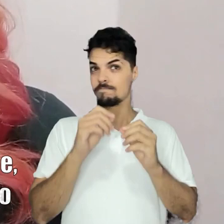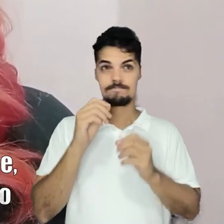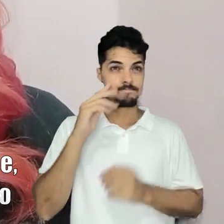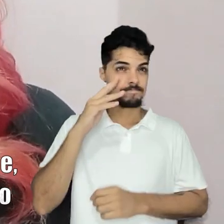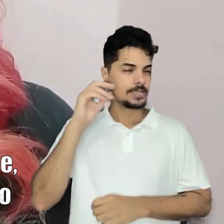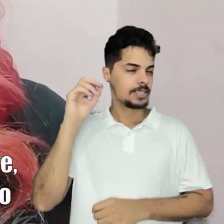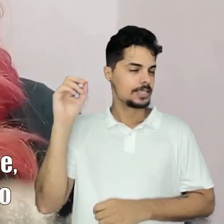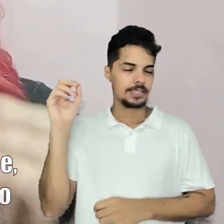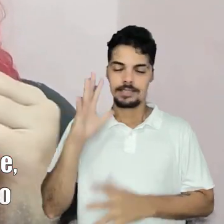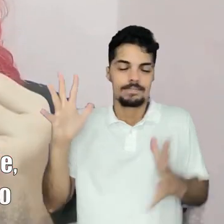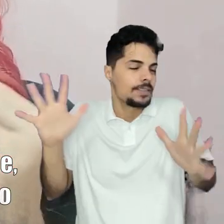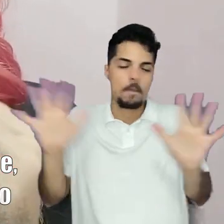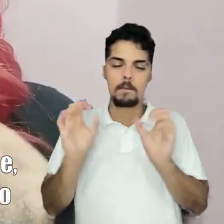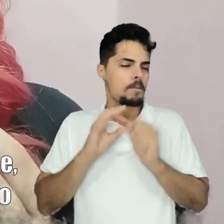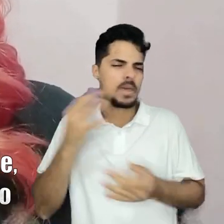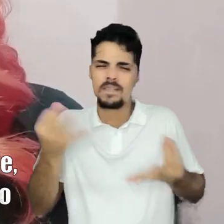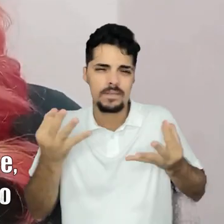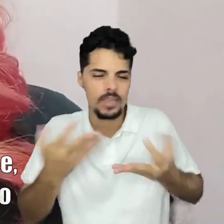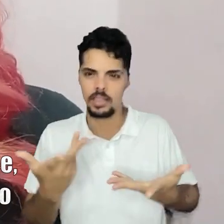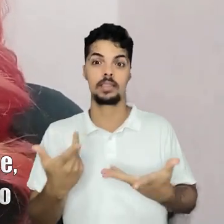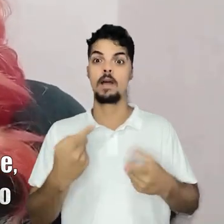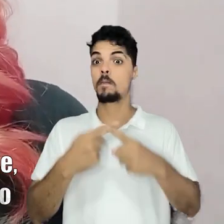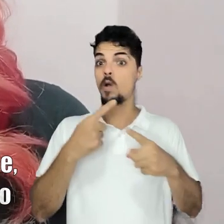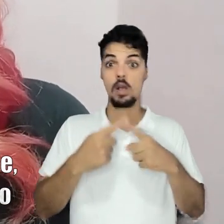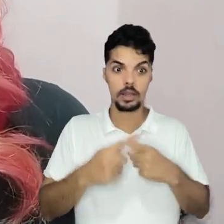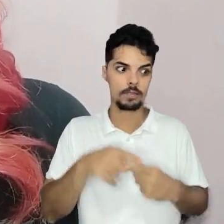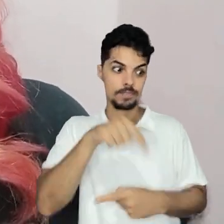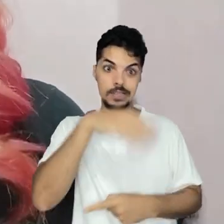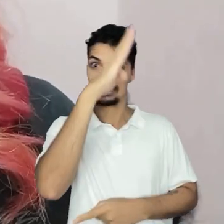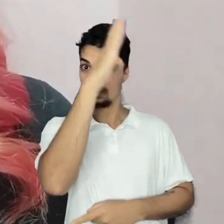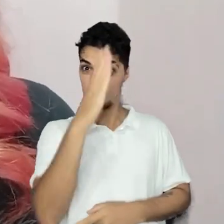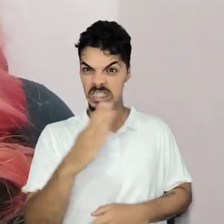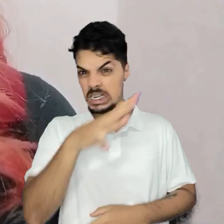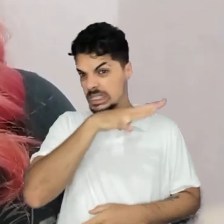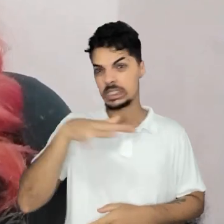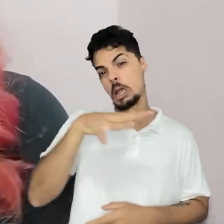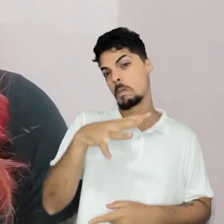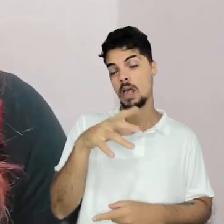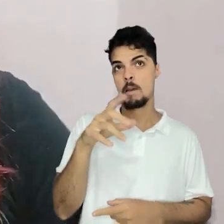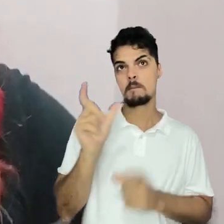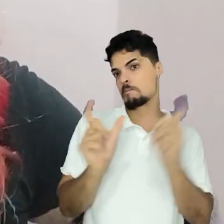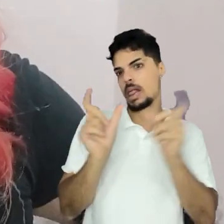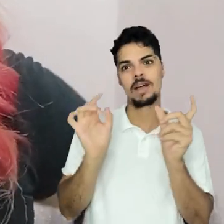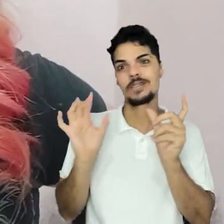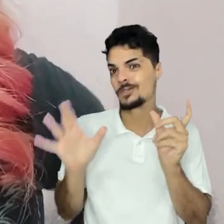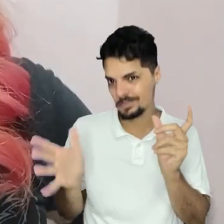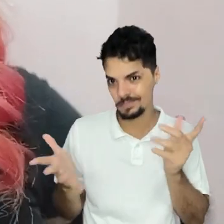fantástica, grande, um verdadeiro monumento à nação brasileira, só que em